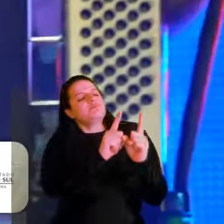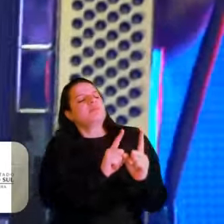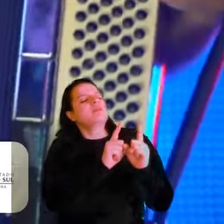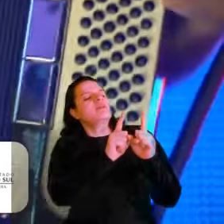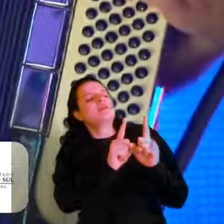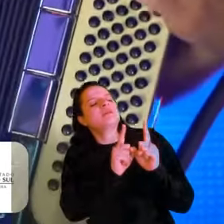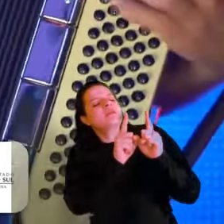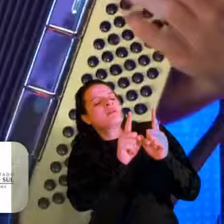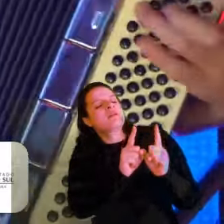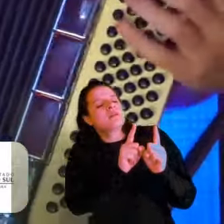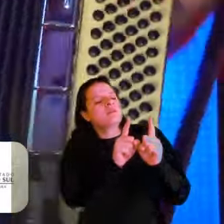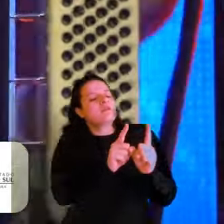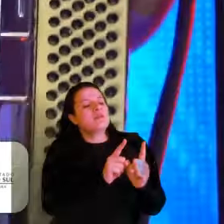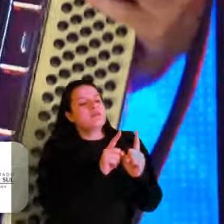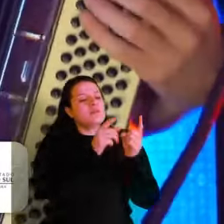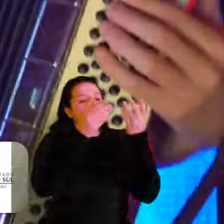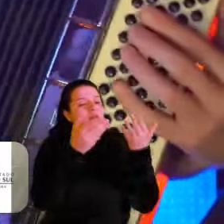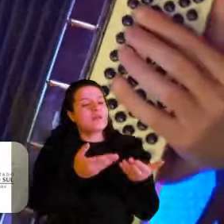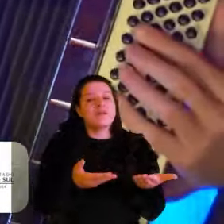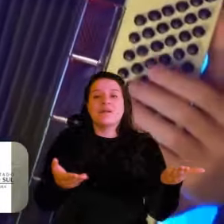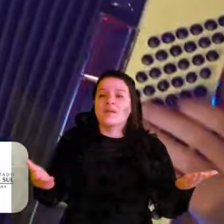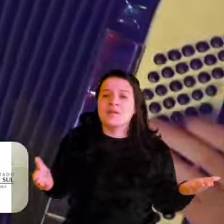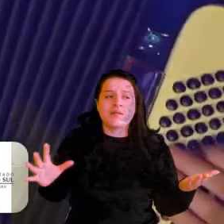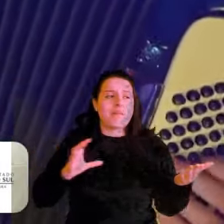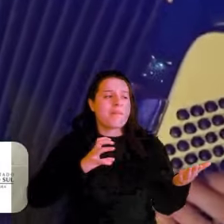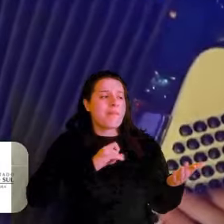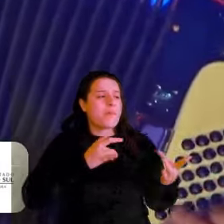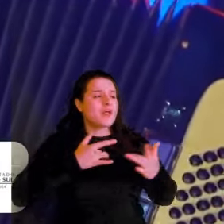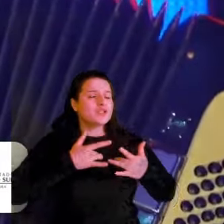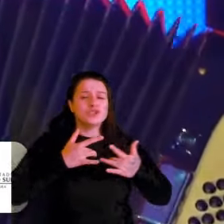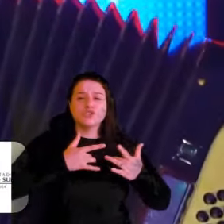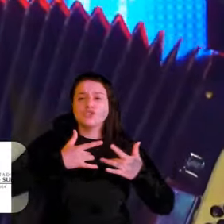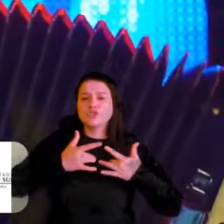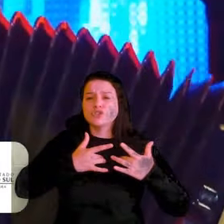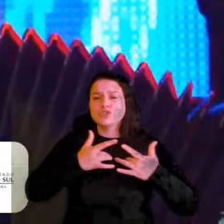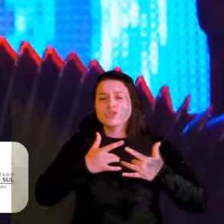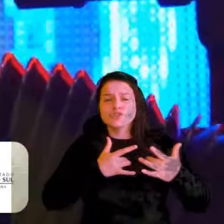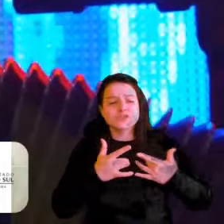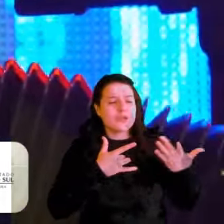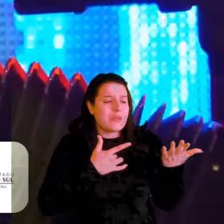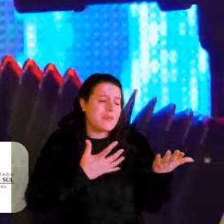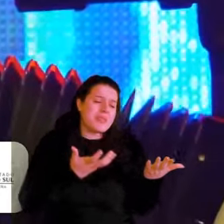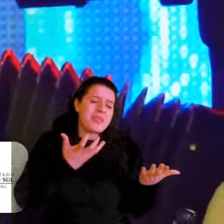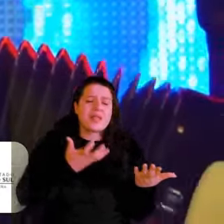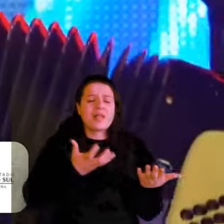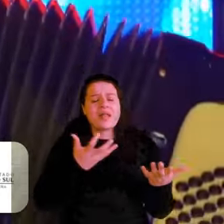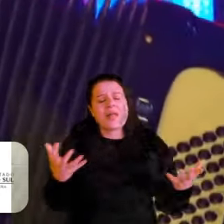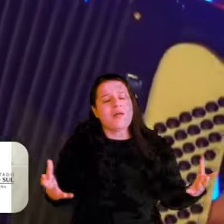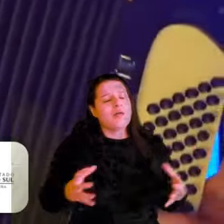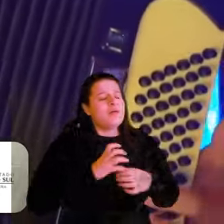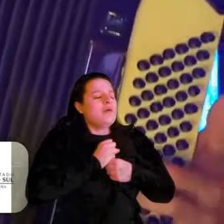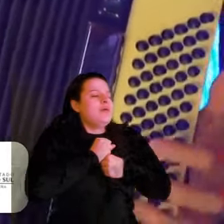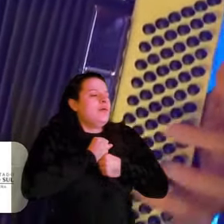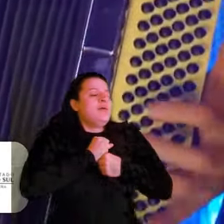quero ficar. Sempre dou dar uma paixão. Te quero tanto,